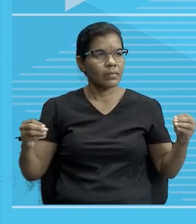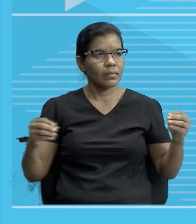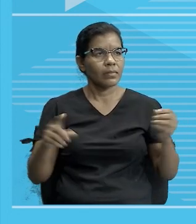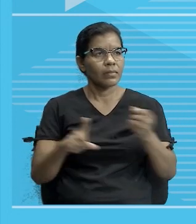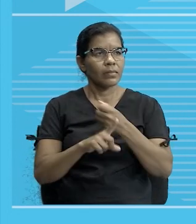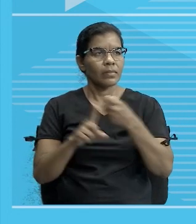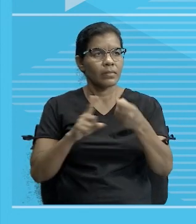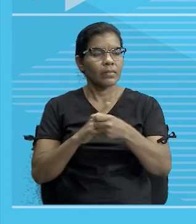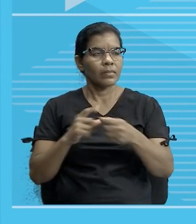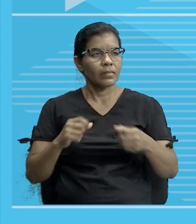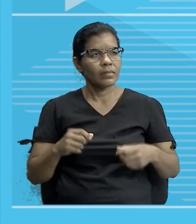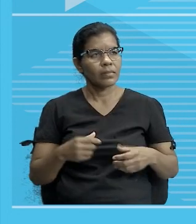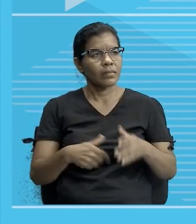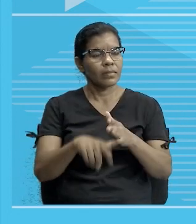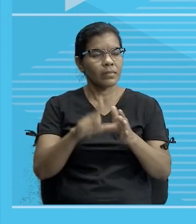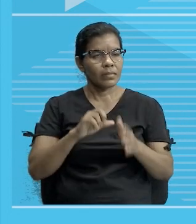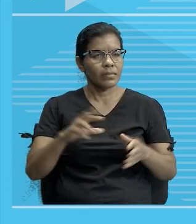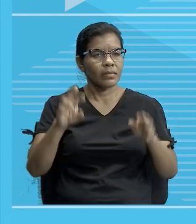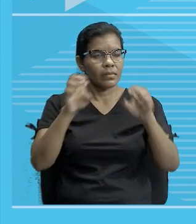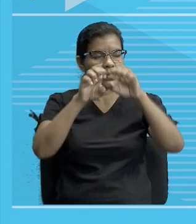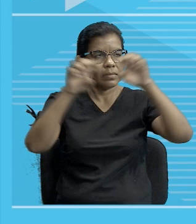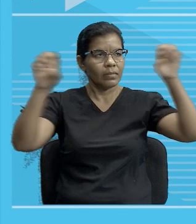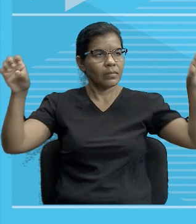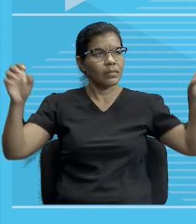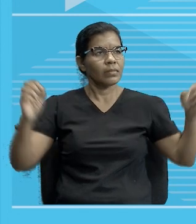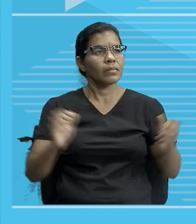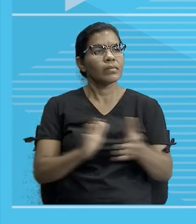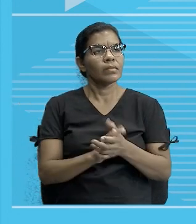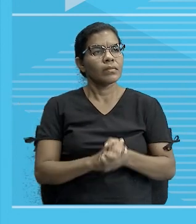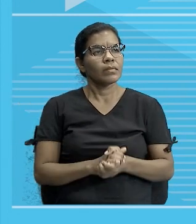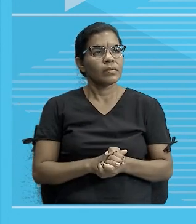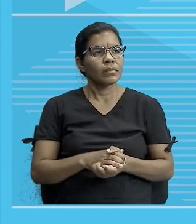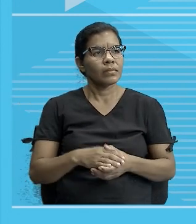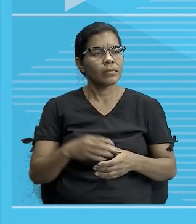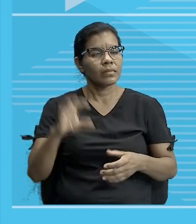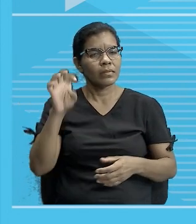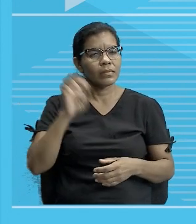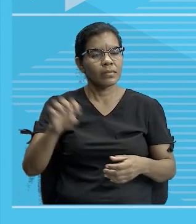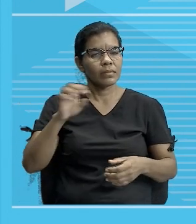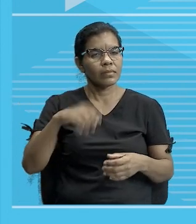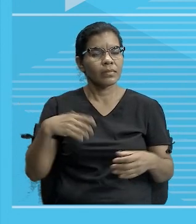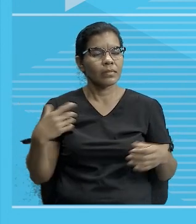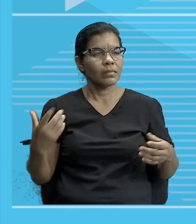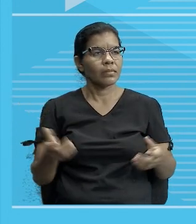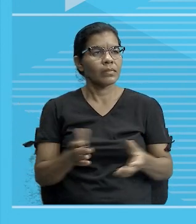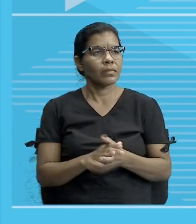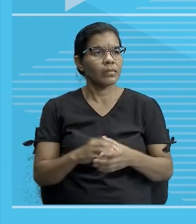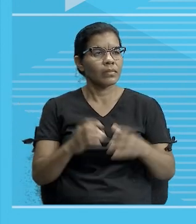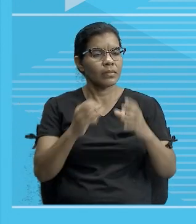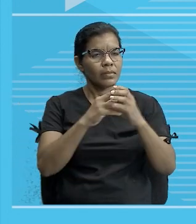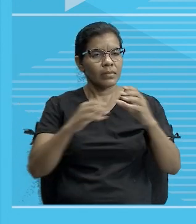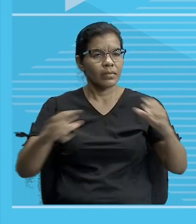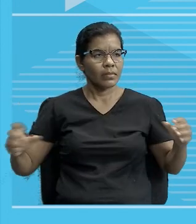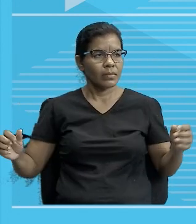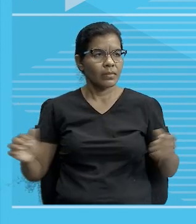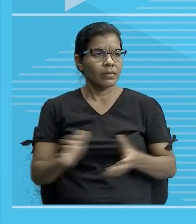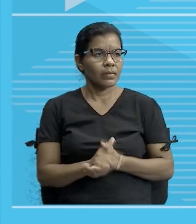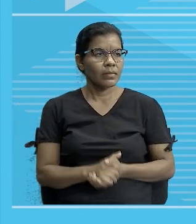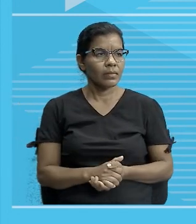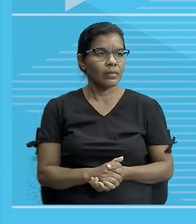regime, típica dos estados modernos, que se caracterizava como sendo: a sociedade